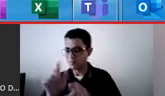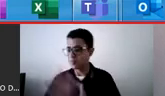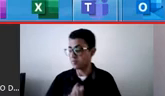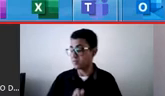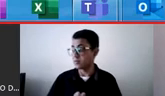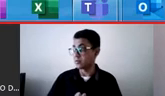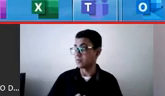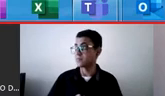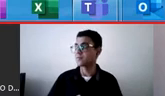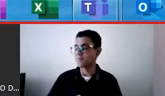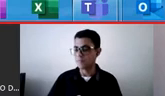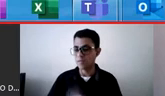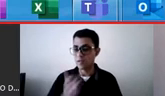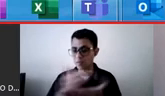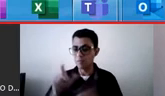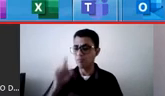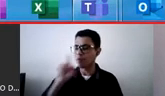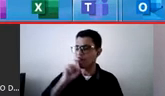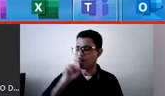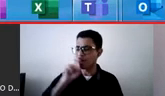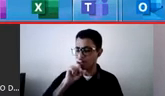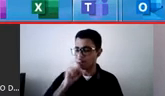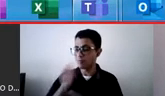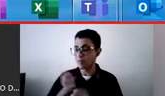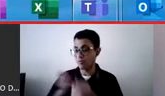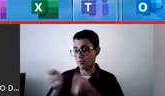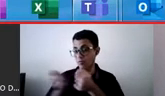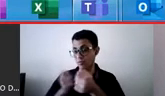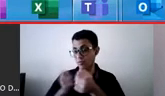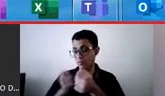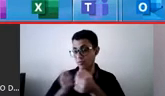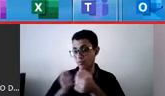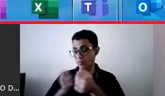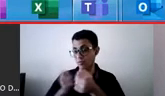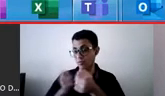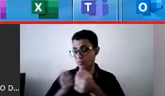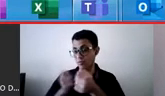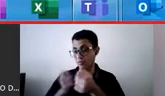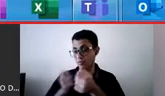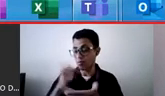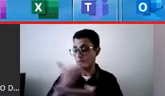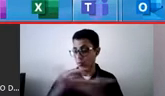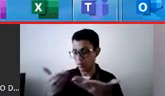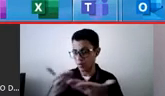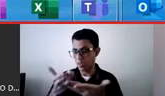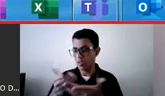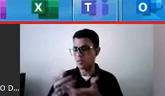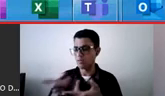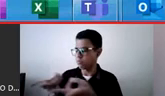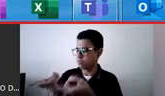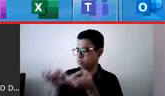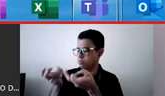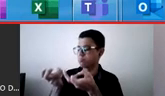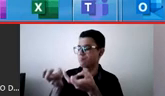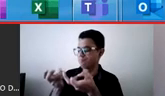E assim, os pais hoje, das crianças especiais nossas, eles estão observando